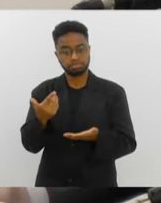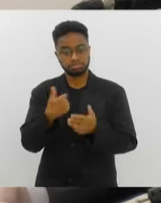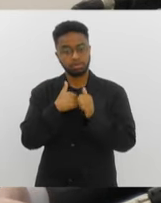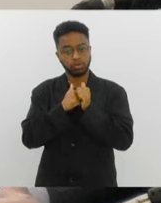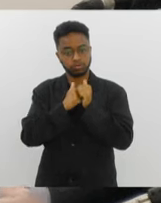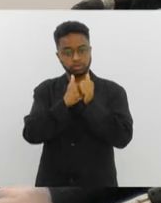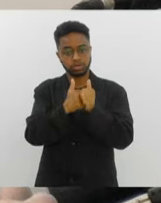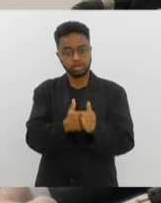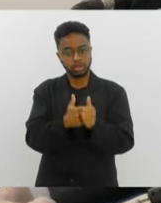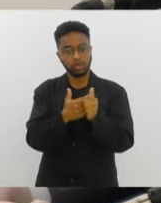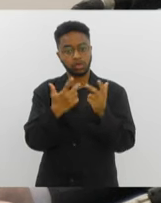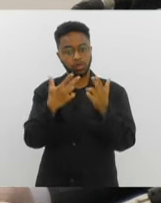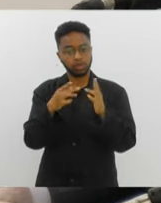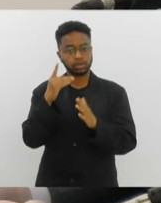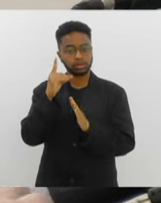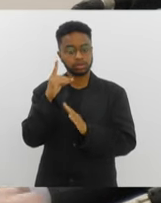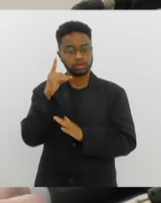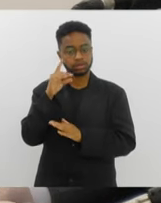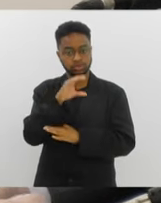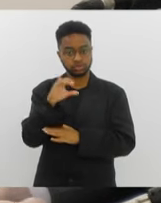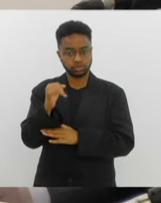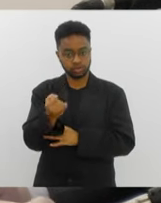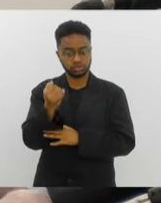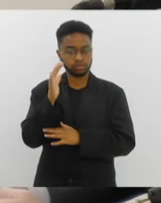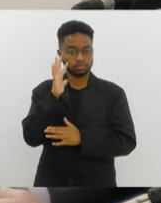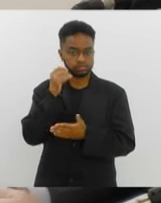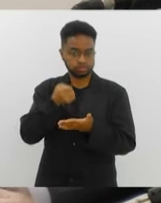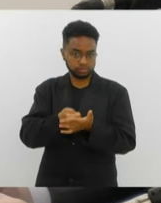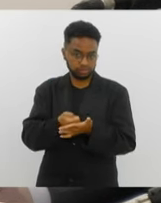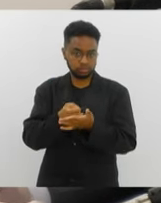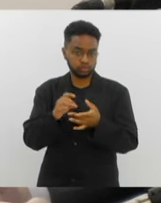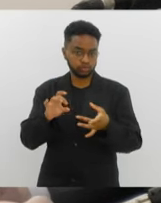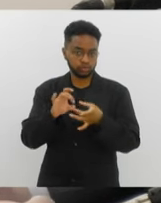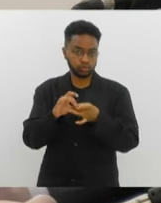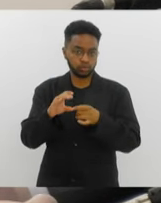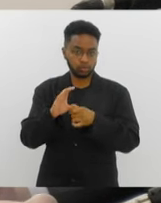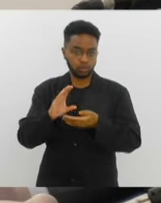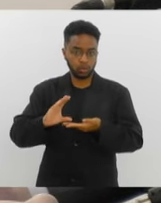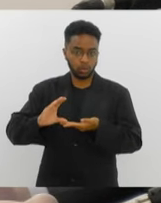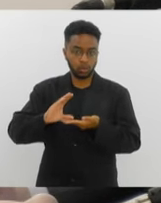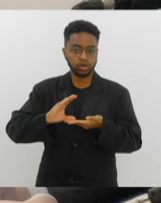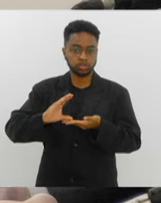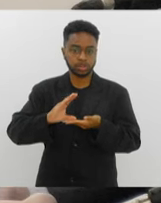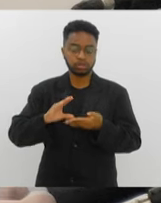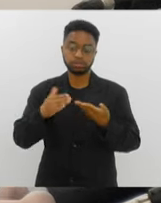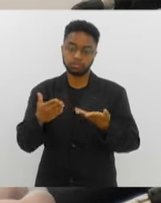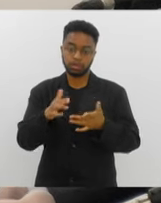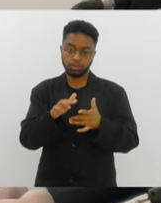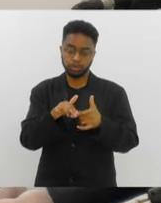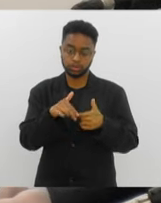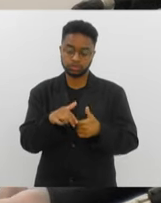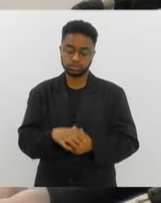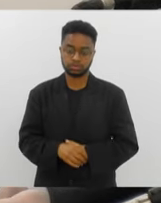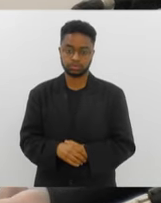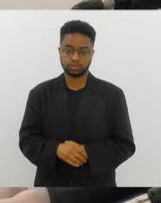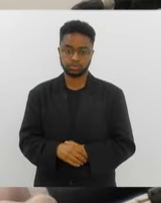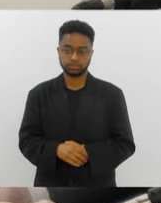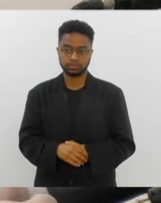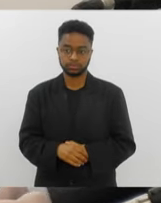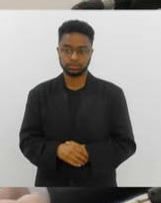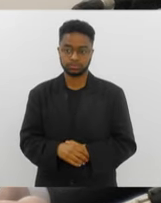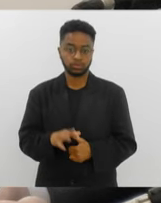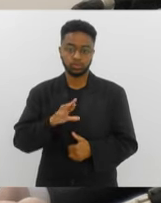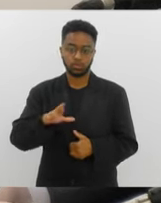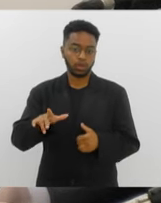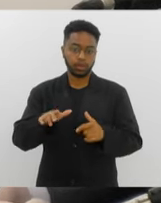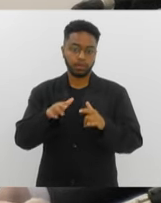que a CCJ deliberou no colegiado. Então, a razão é exatamente essa, tá? Perfeito. É pelo conteúdo